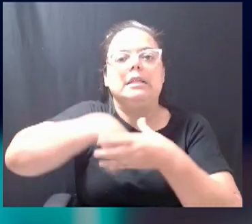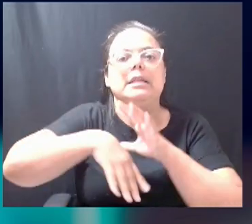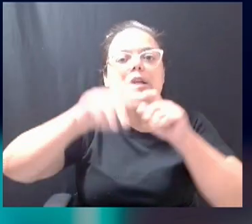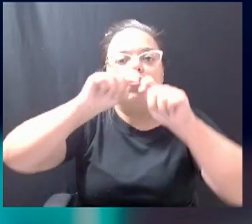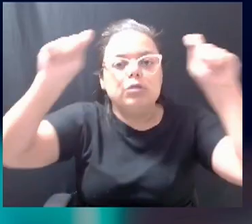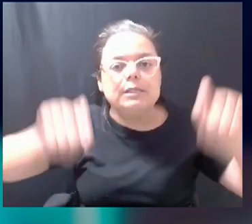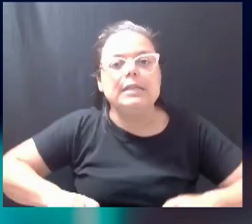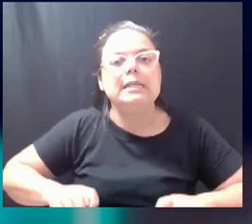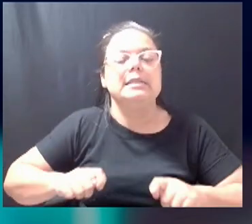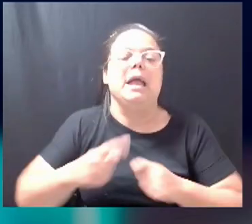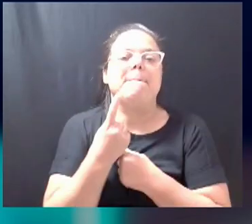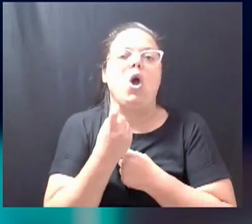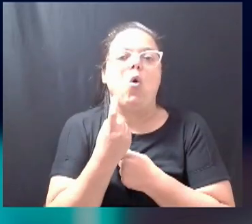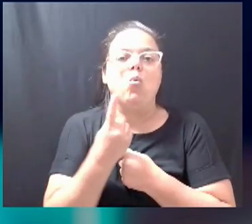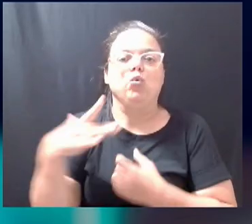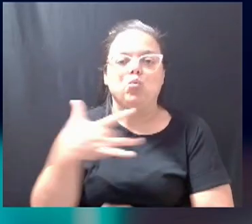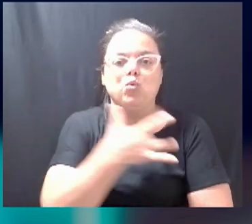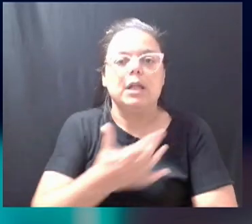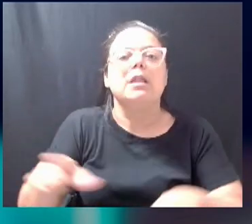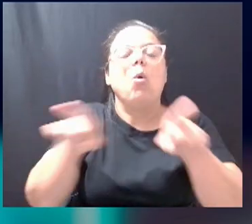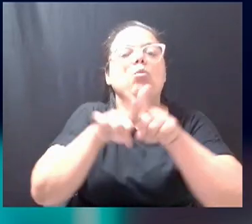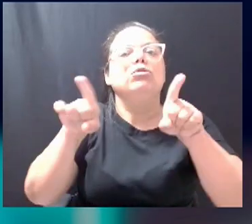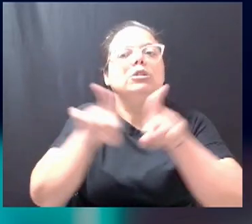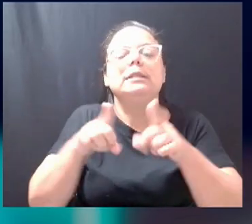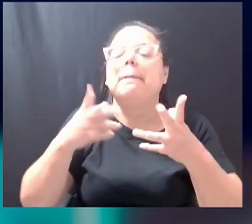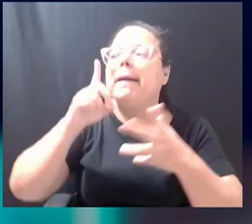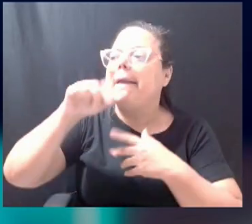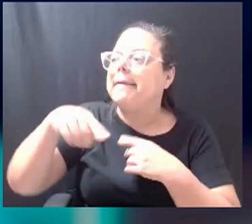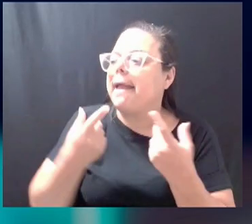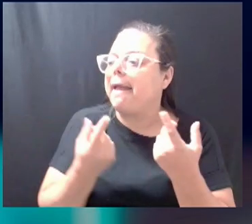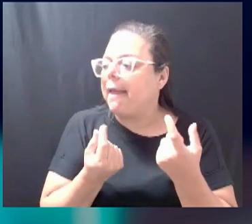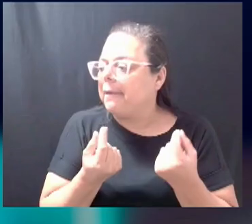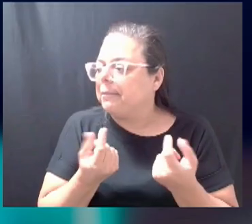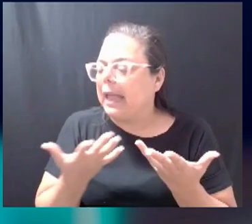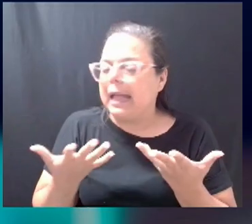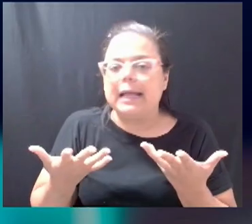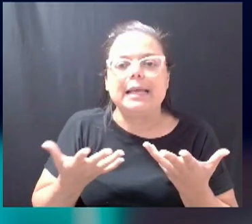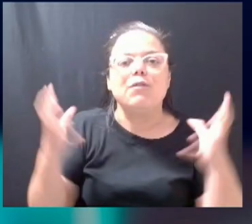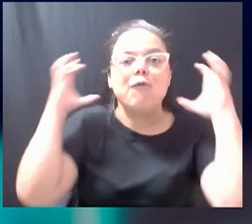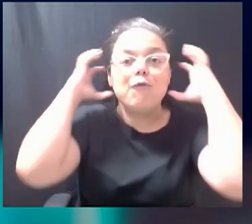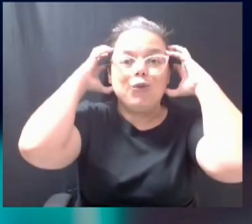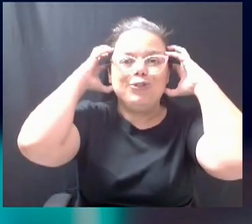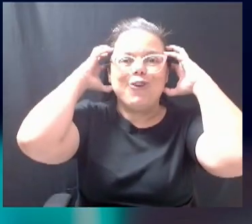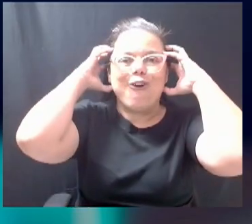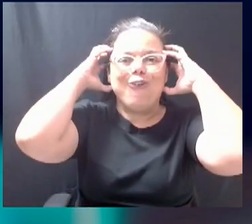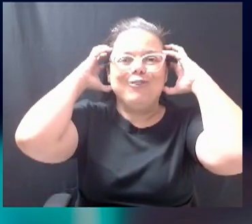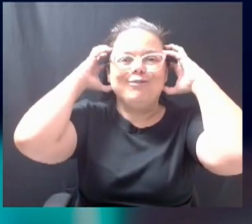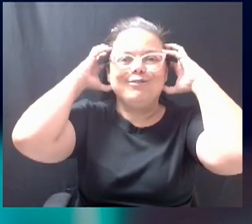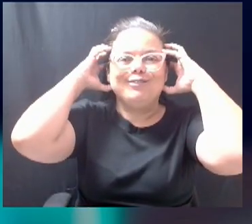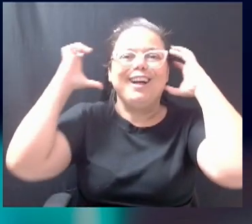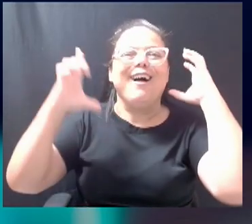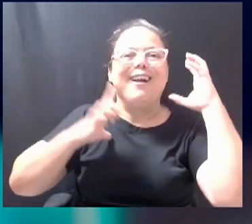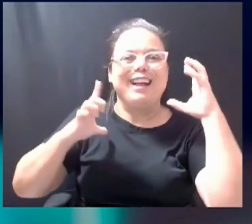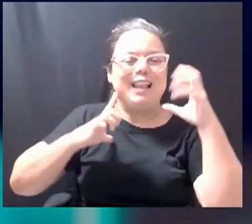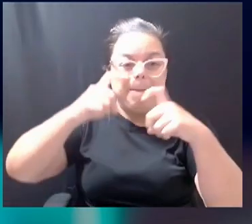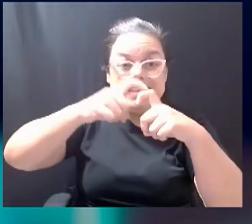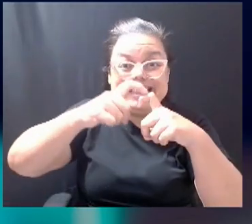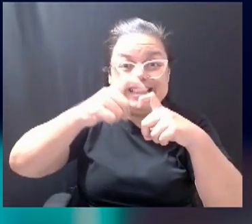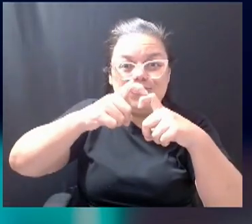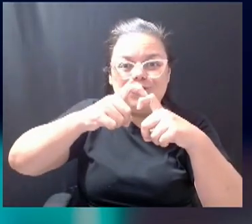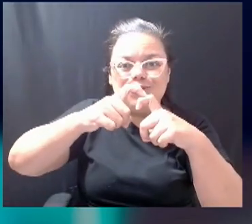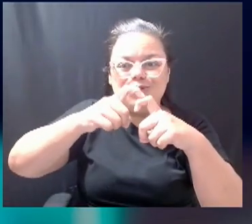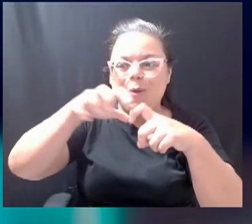dentro né, que o fonoaudiólogo é como a medicina, cada um tem sua especialidade. Né? O generalista hoje